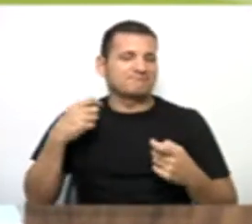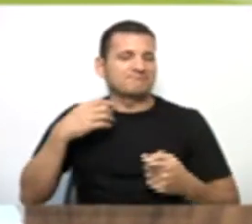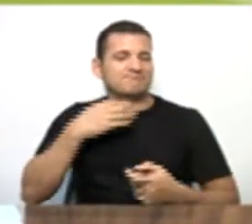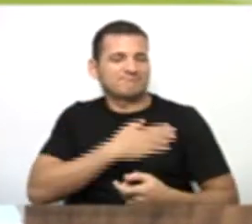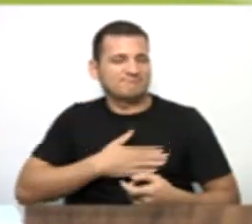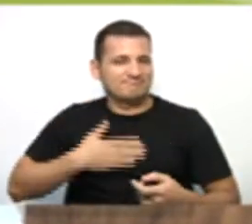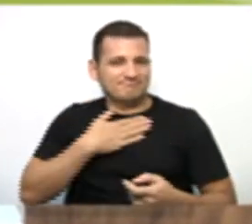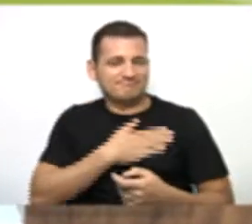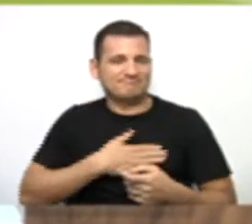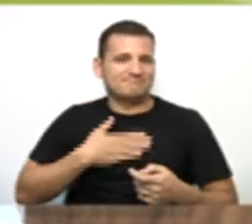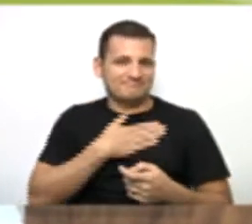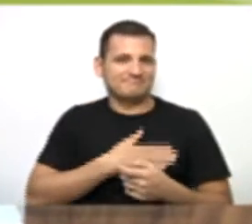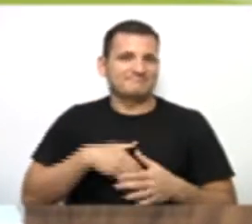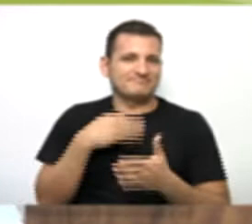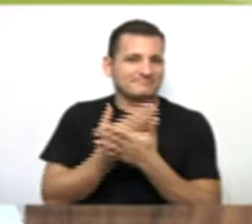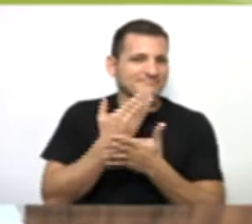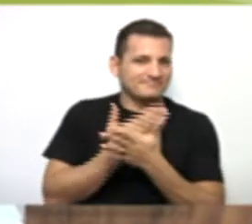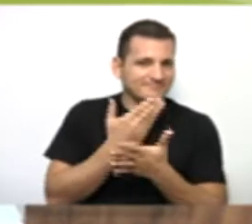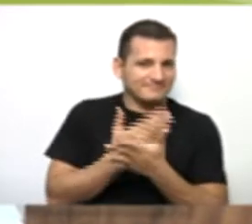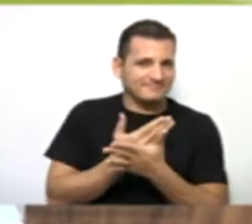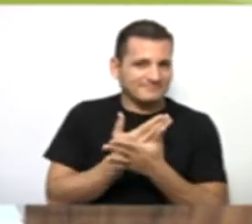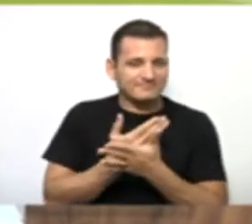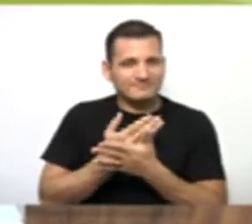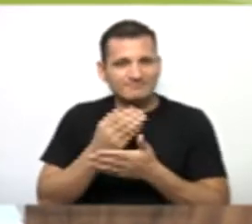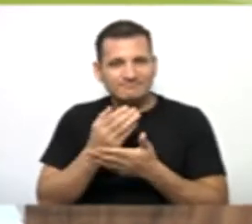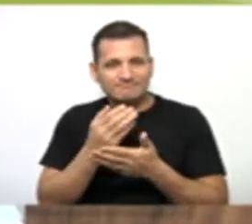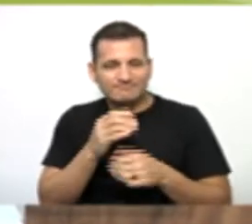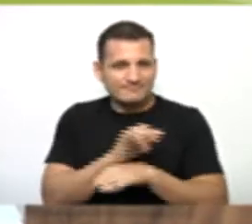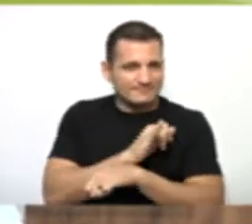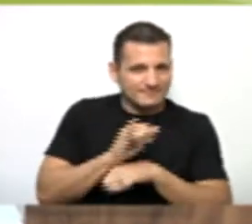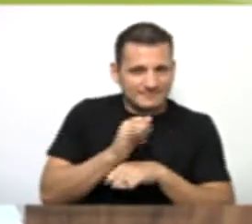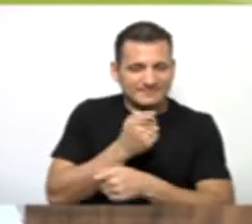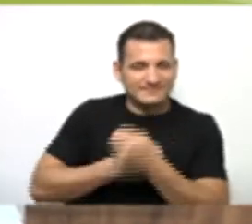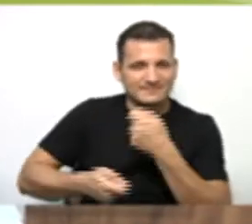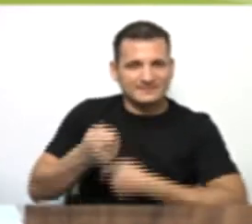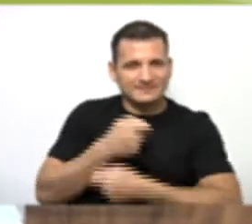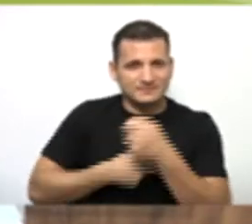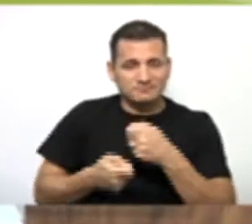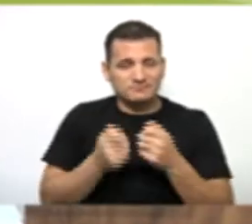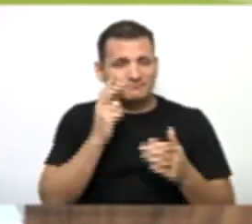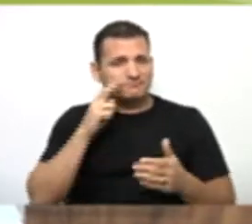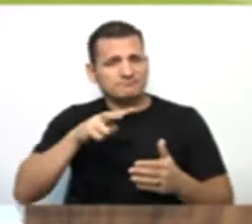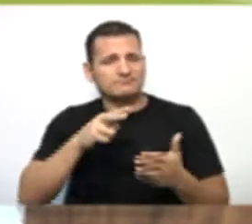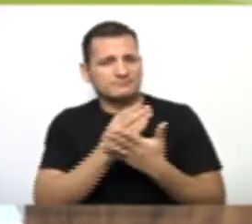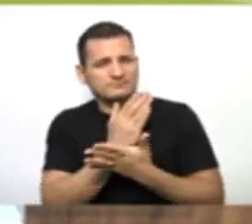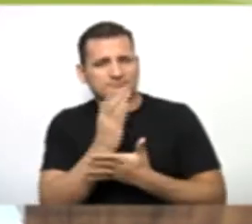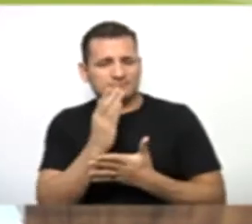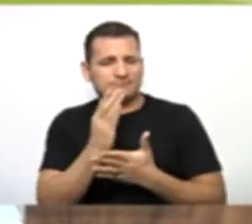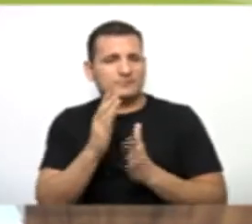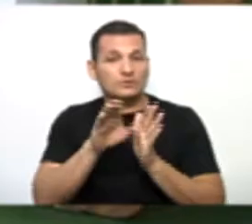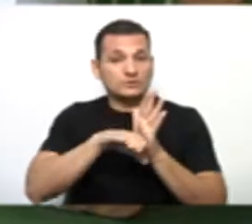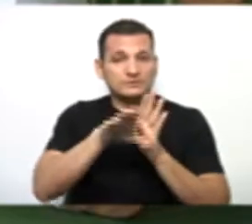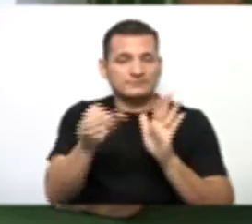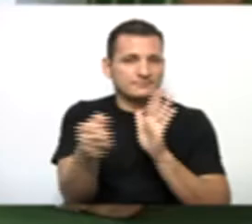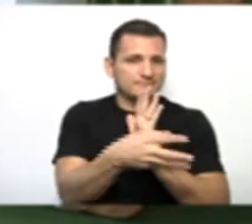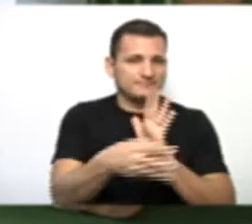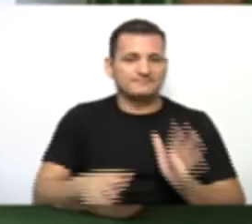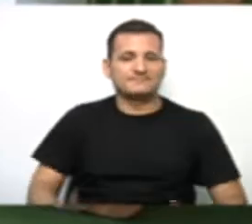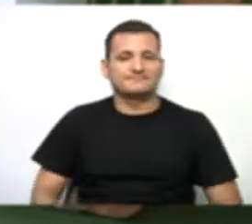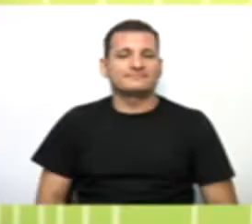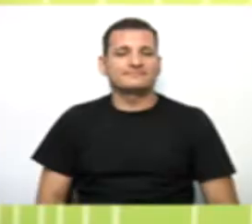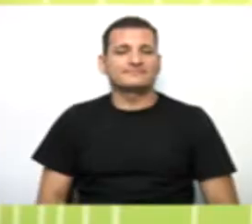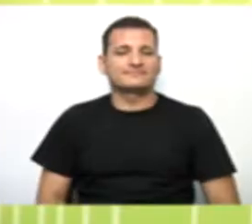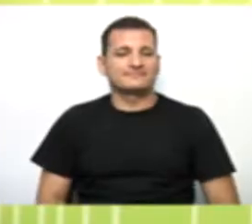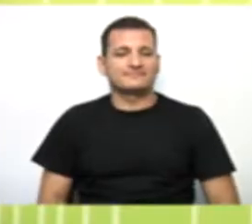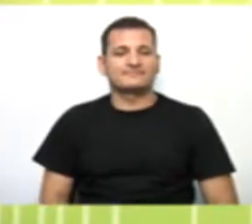de se estudar, sobre as técnicas de negociação. Então, hoje nós vamos ver alguns conceitos novos. O que é que nós temos para hoje, professor Clébio? Vamos lá,